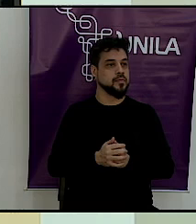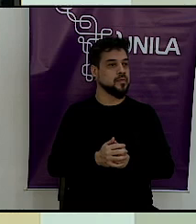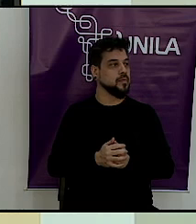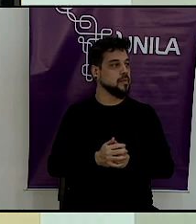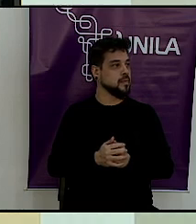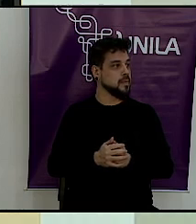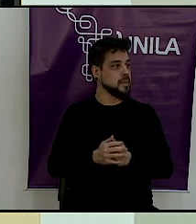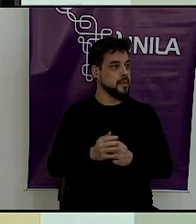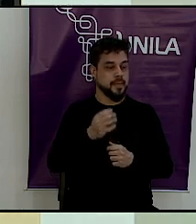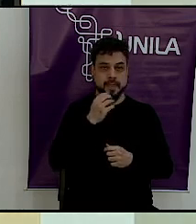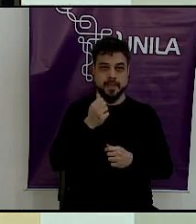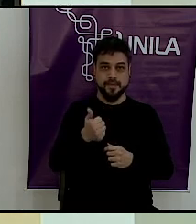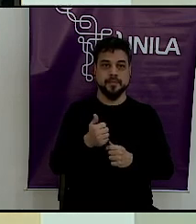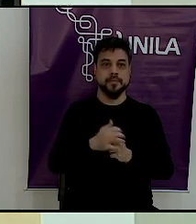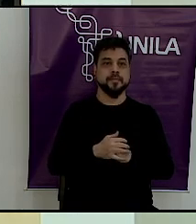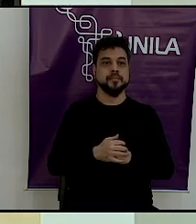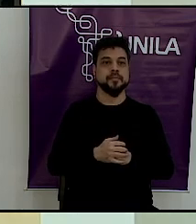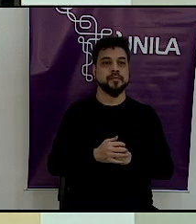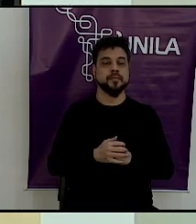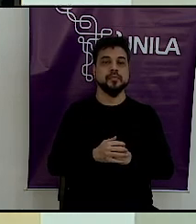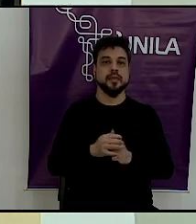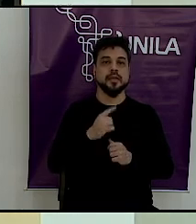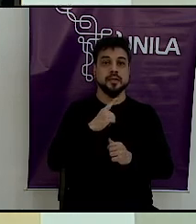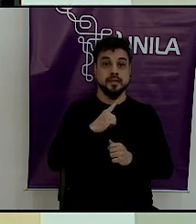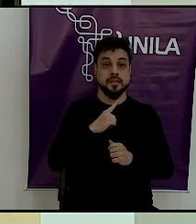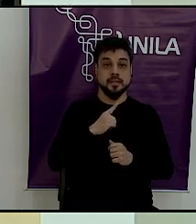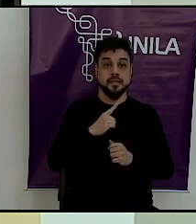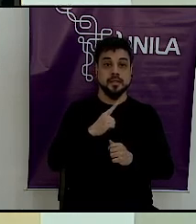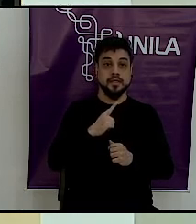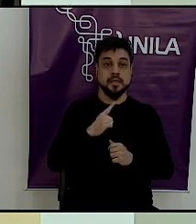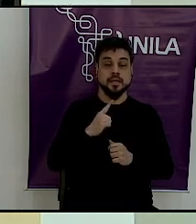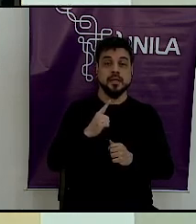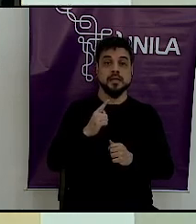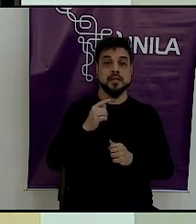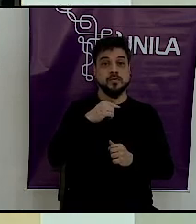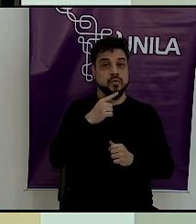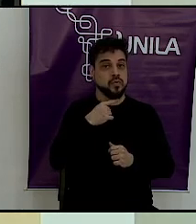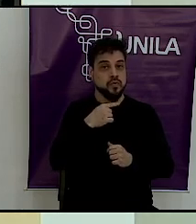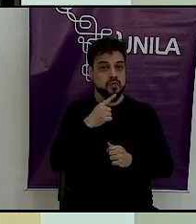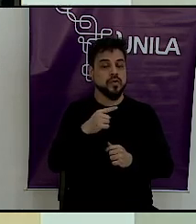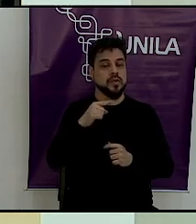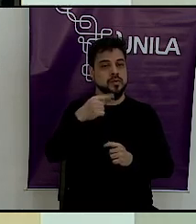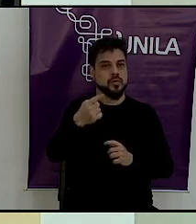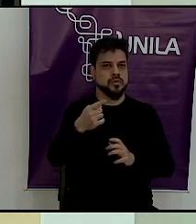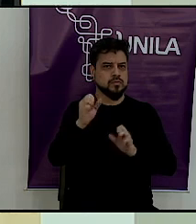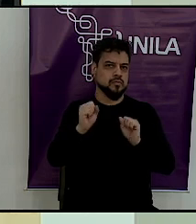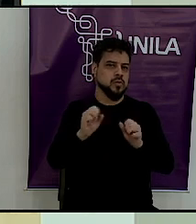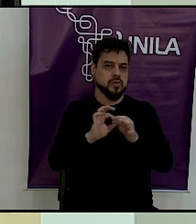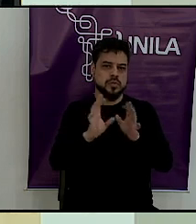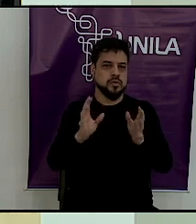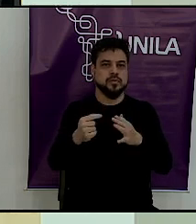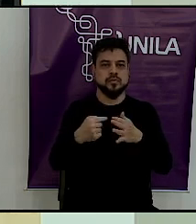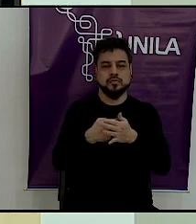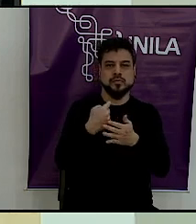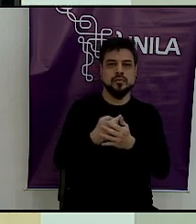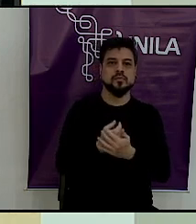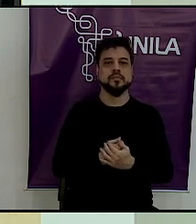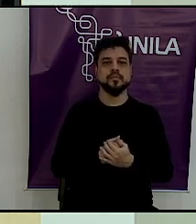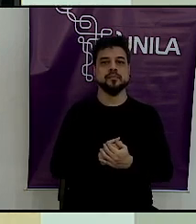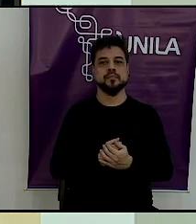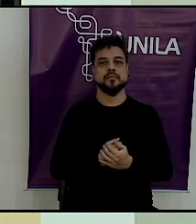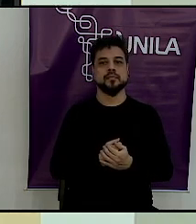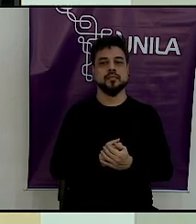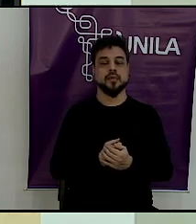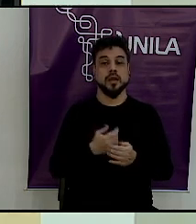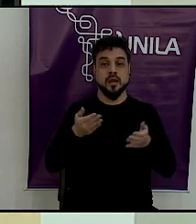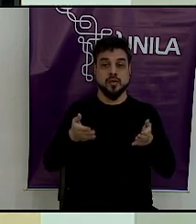Tudo bem? Bom, depois qualquer dúvida, qualquer questão, a gente vai ficar aí à disposição. Bom, feito isto, agora a